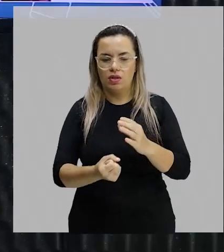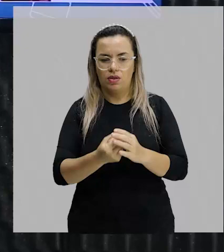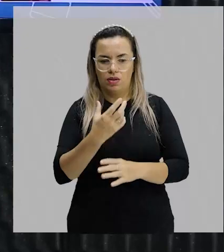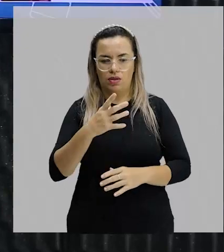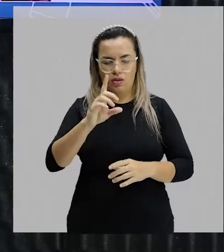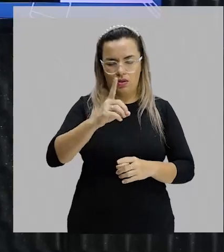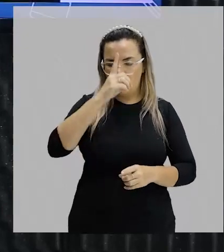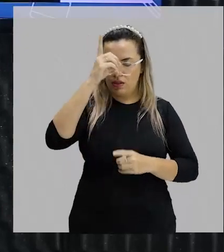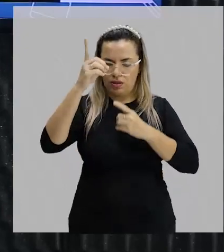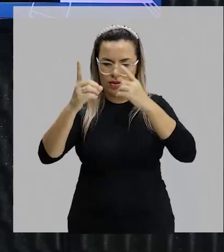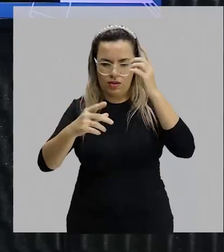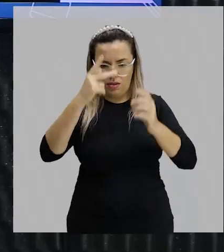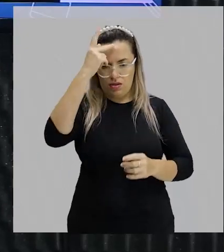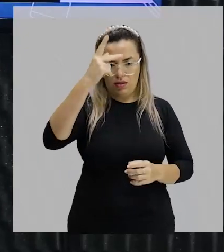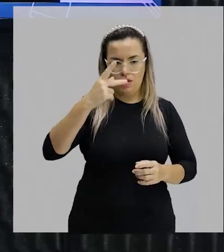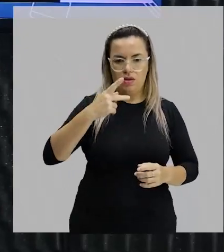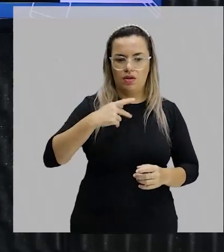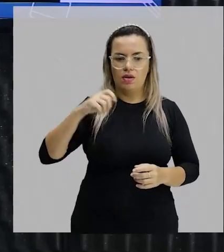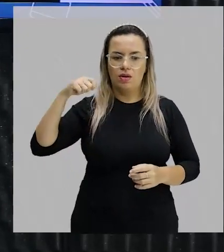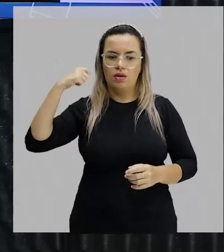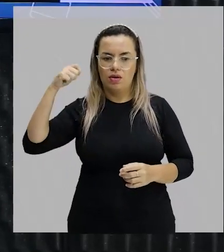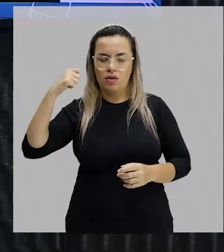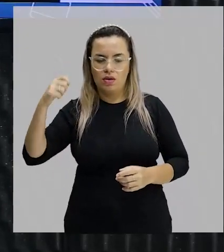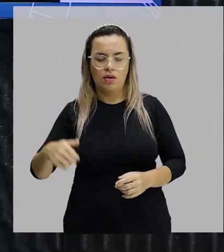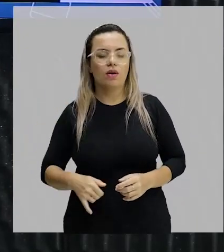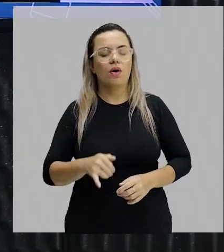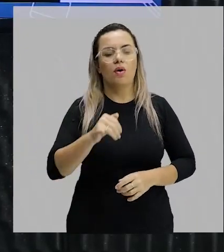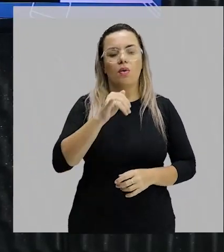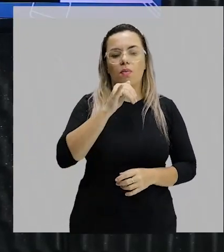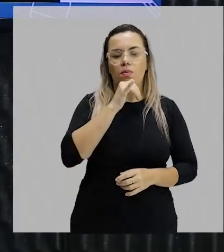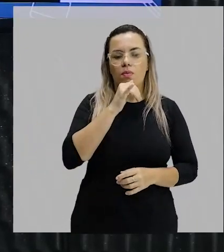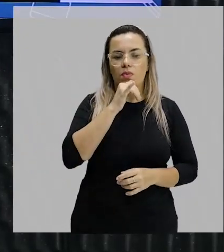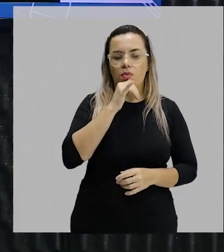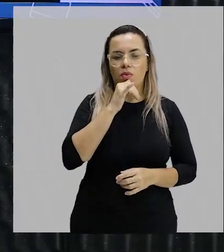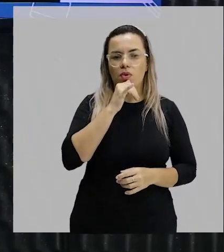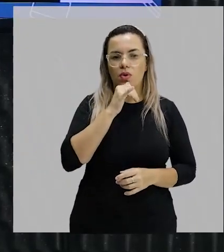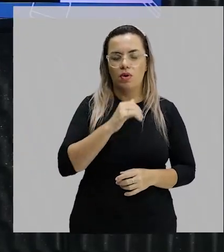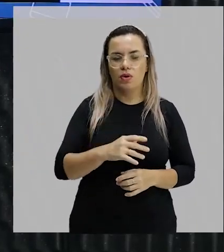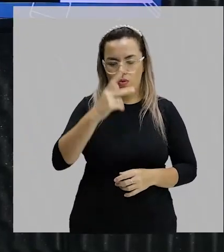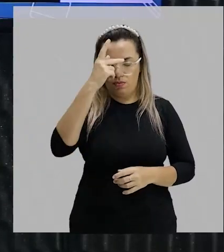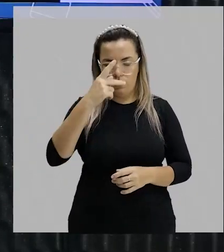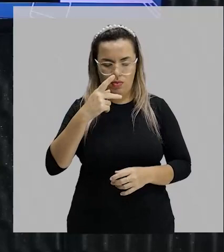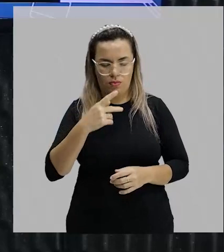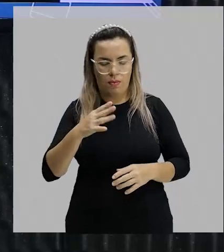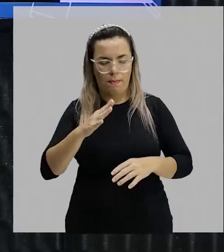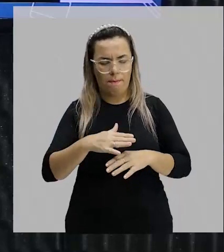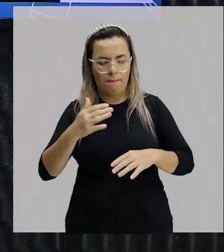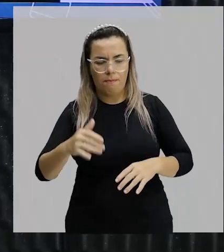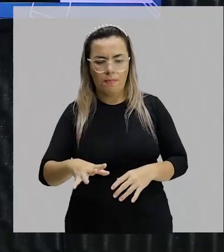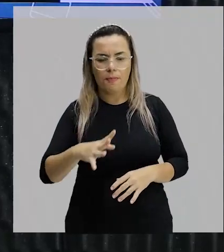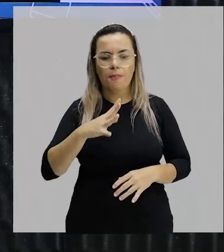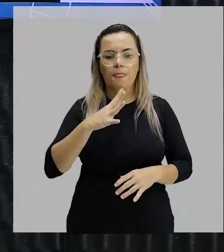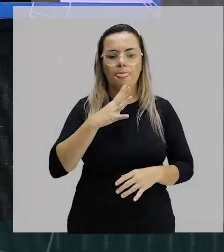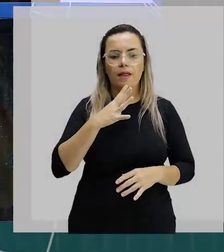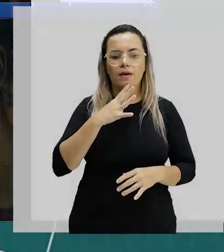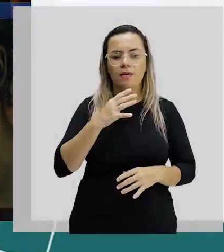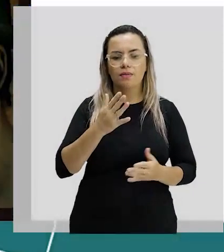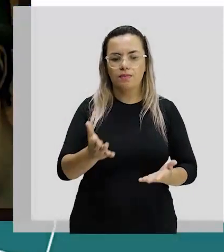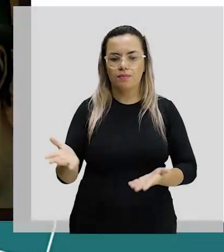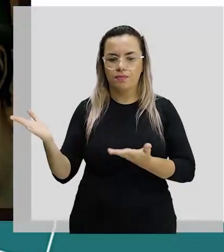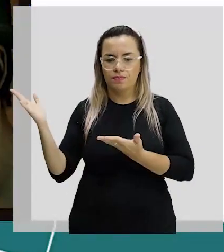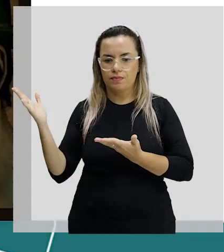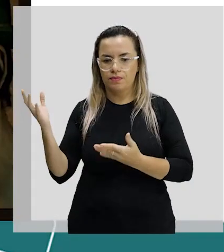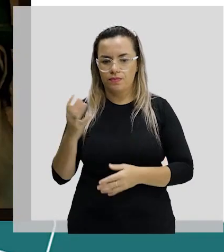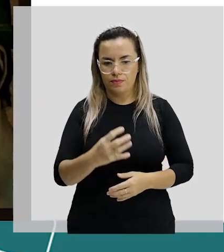desse personagem pelo ator. Por exemplo, uma das personagens mais conhecidas, mais icônicas do teatro, das artes cênicas, é o Clown,